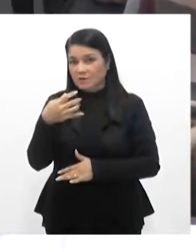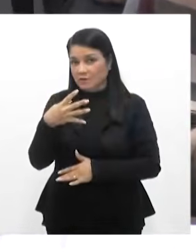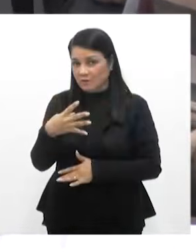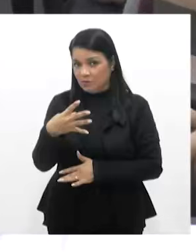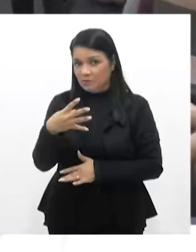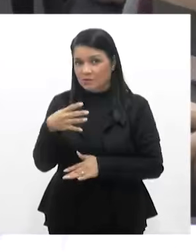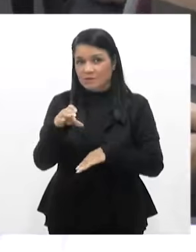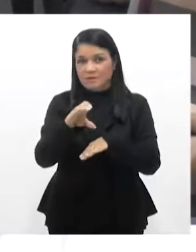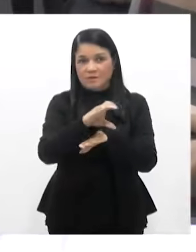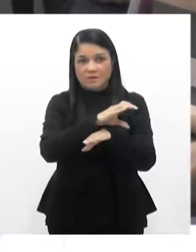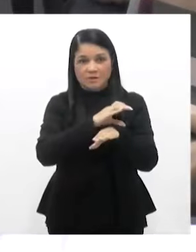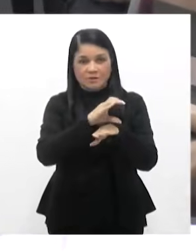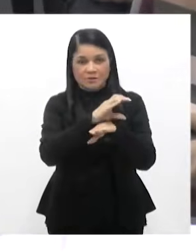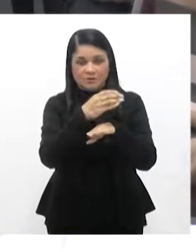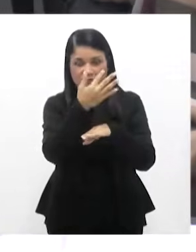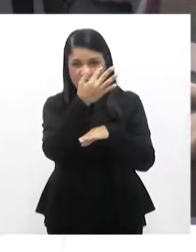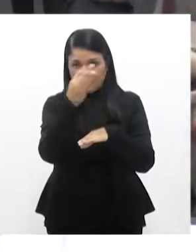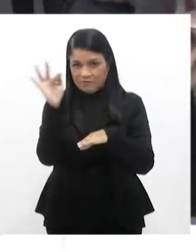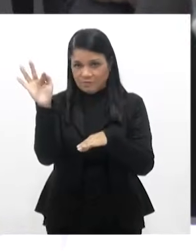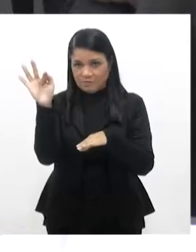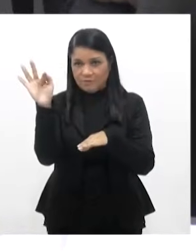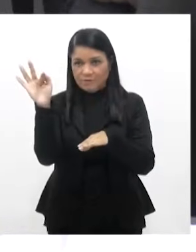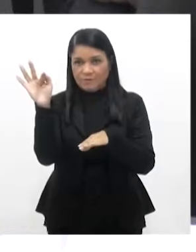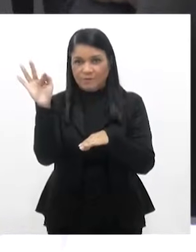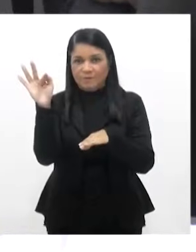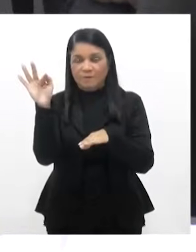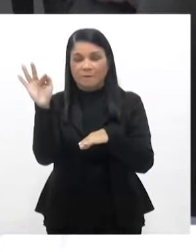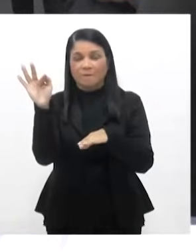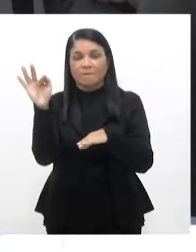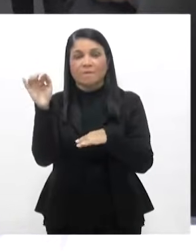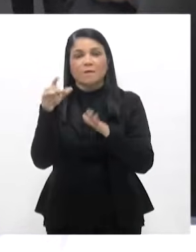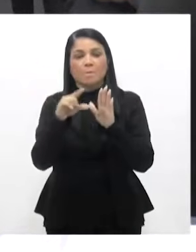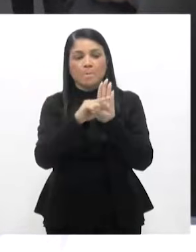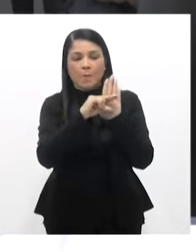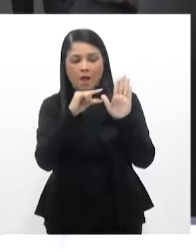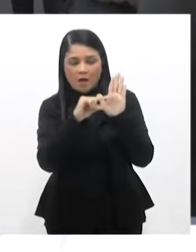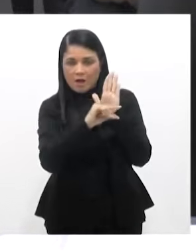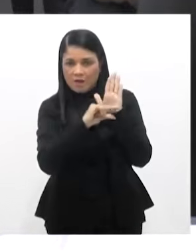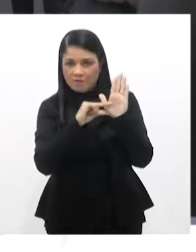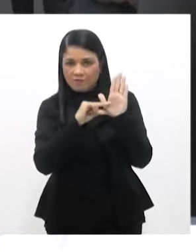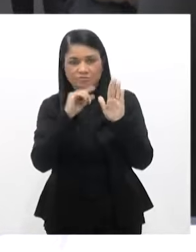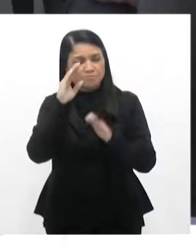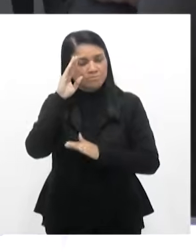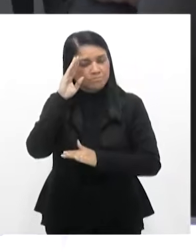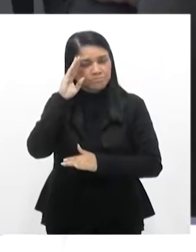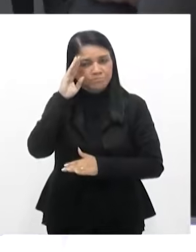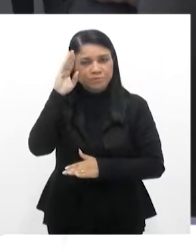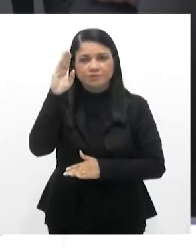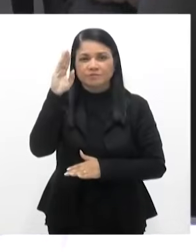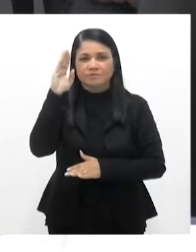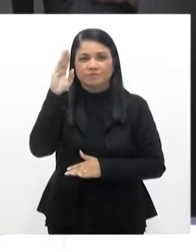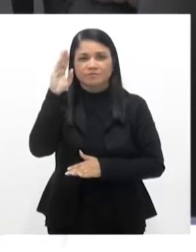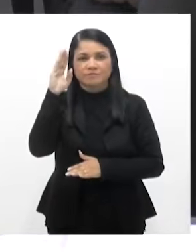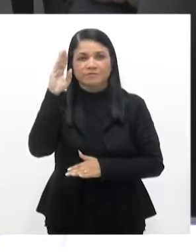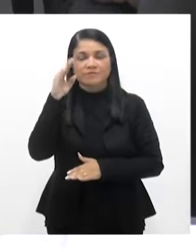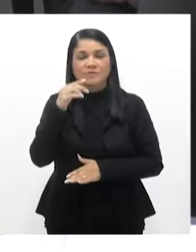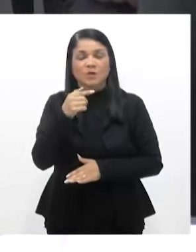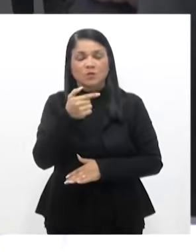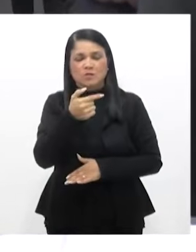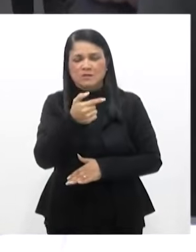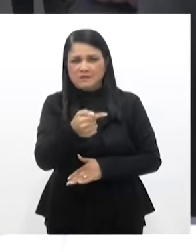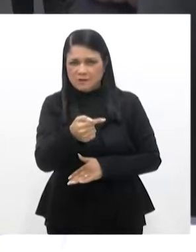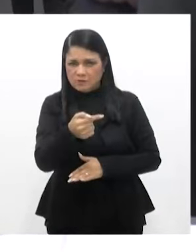da Constituição Federal e seus parágrafos, principalmente o